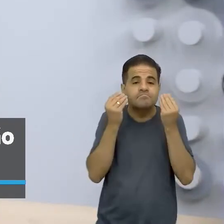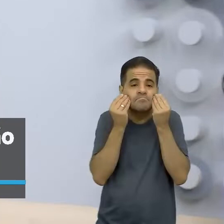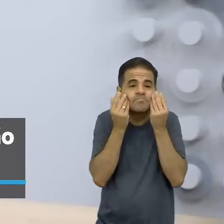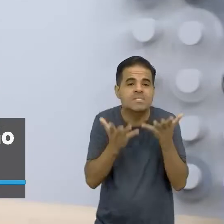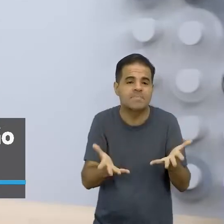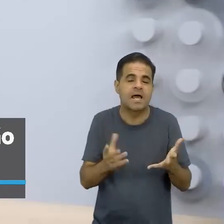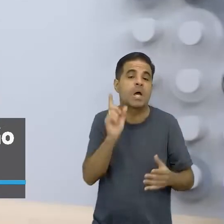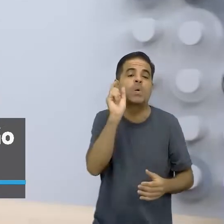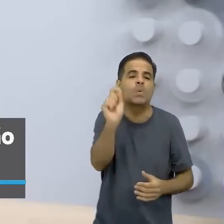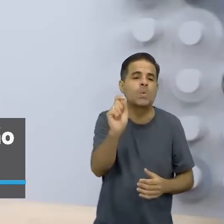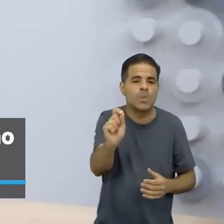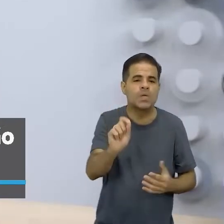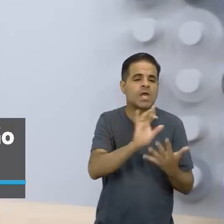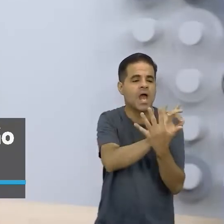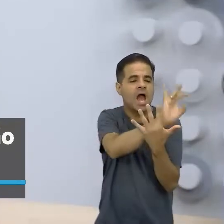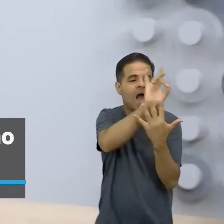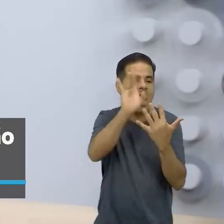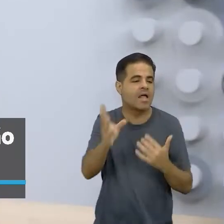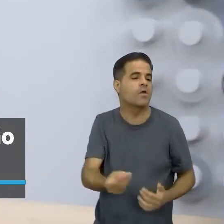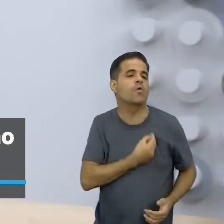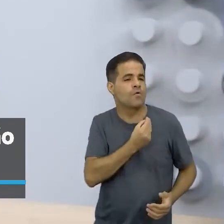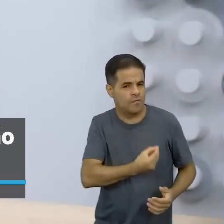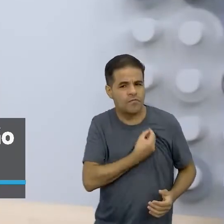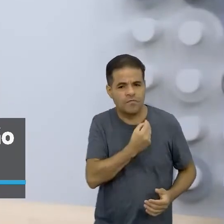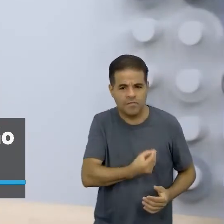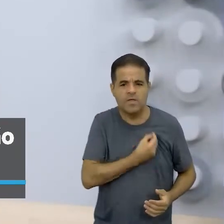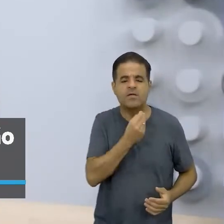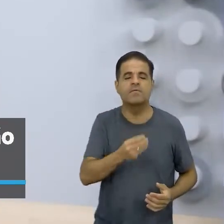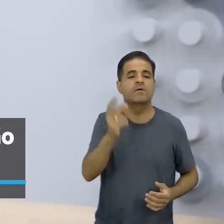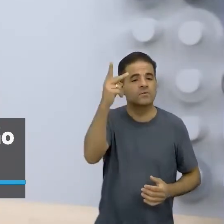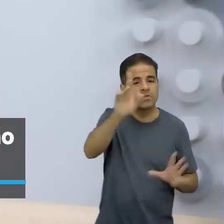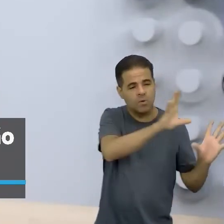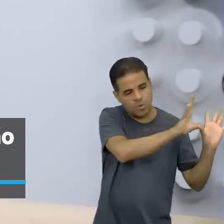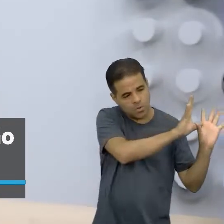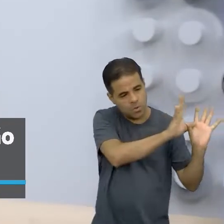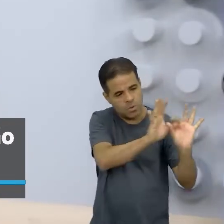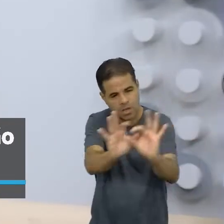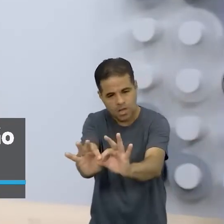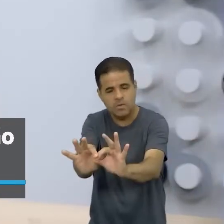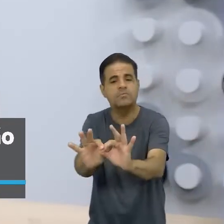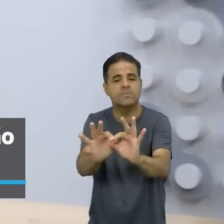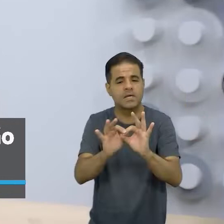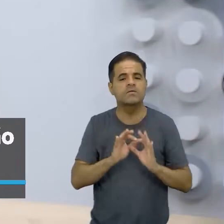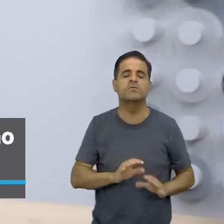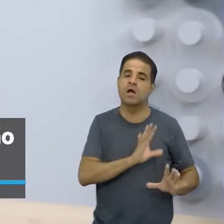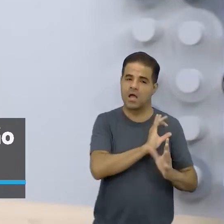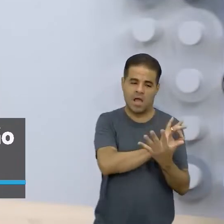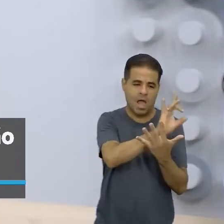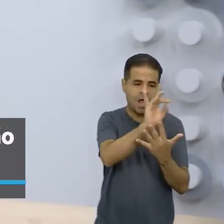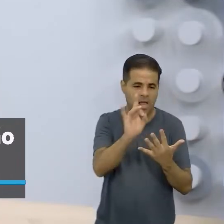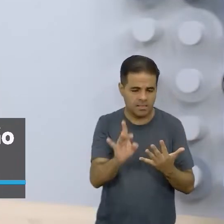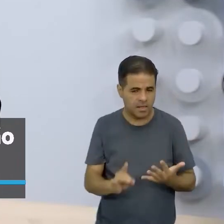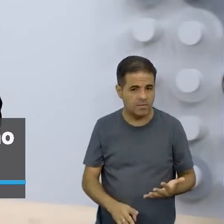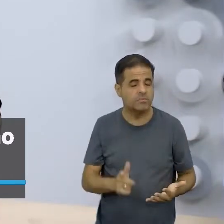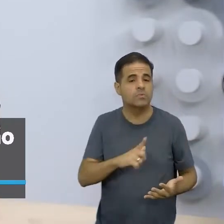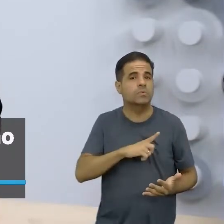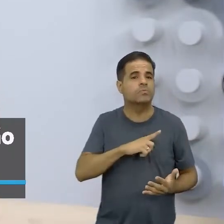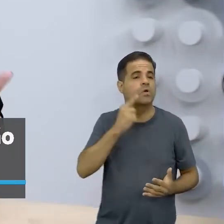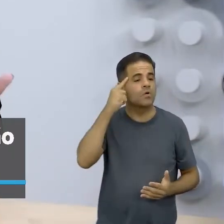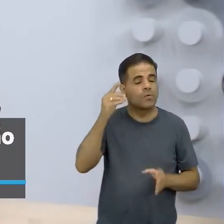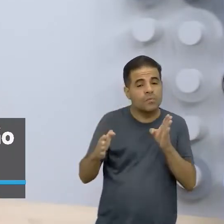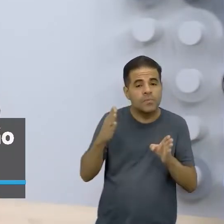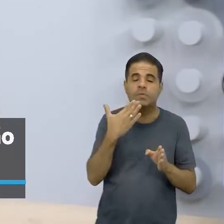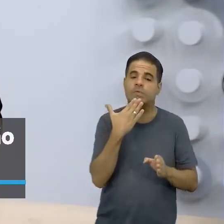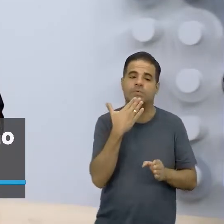expressar o que cada um vivia no seu contexto, né? Cada um ali não diria um pedido